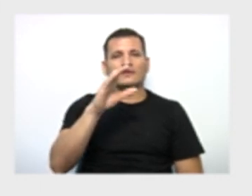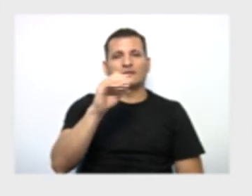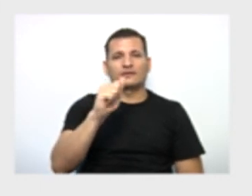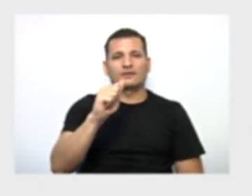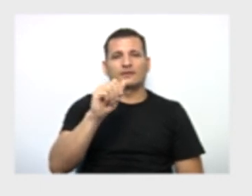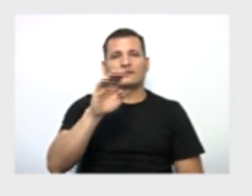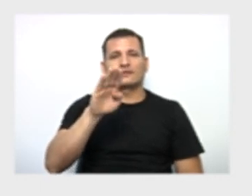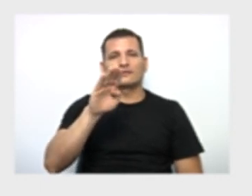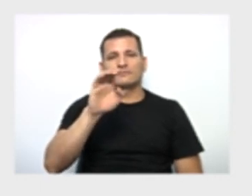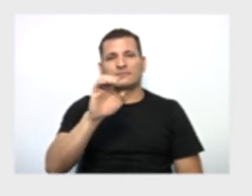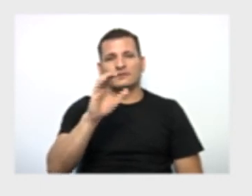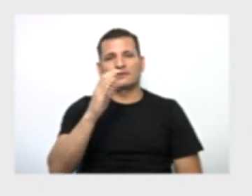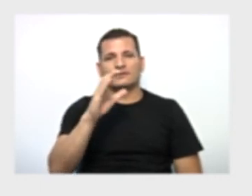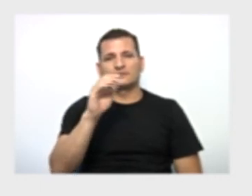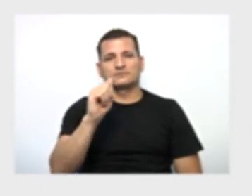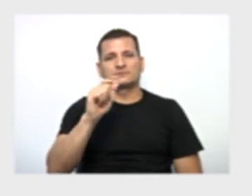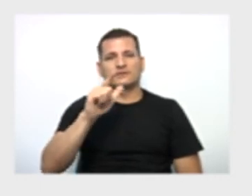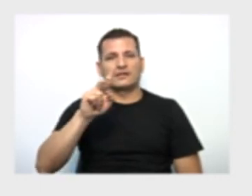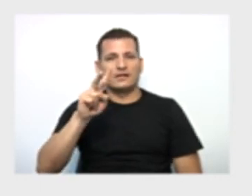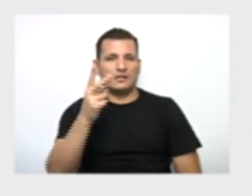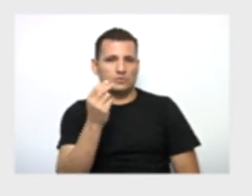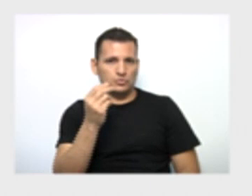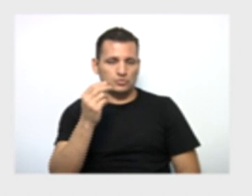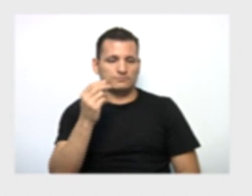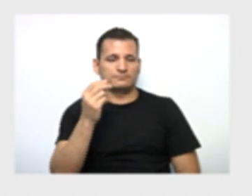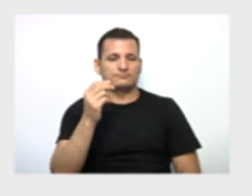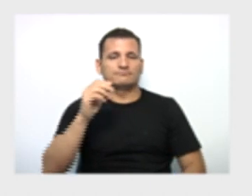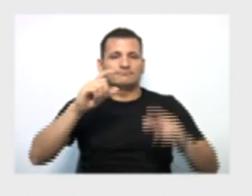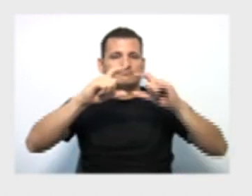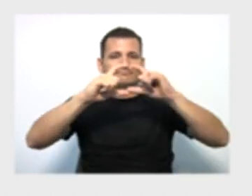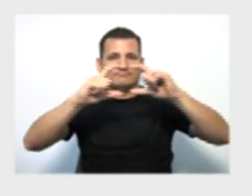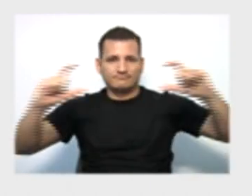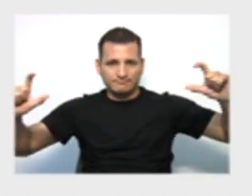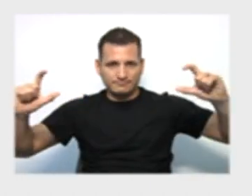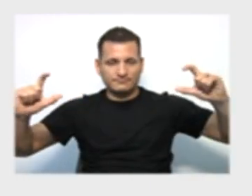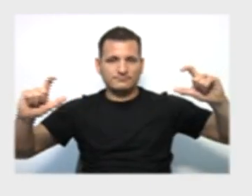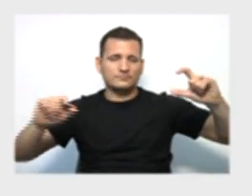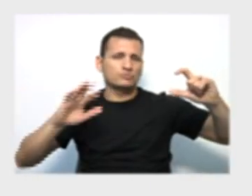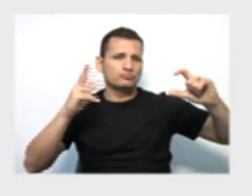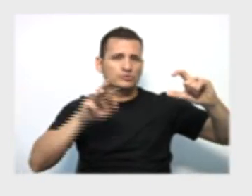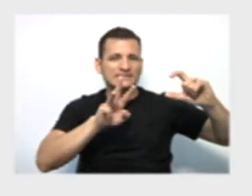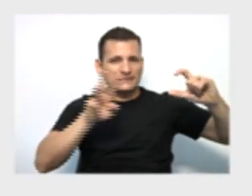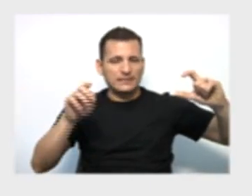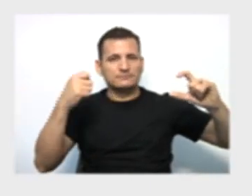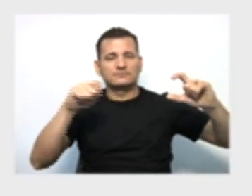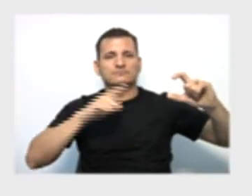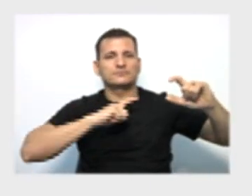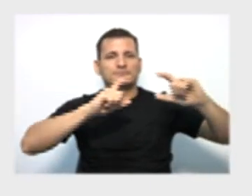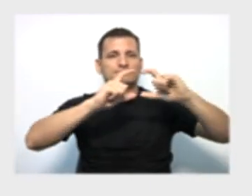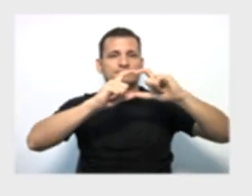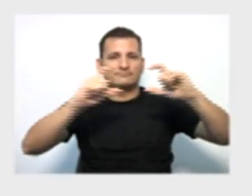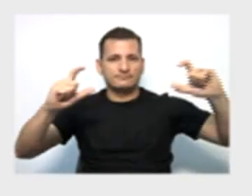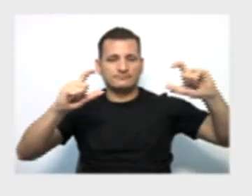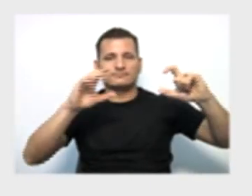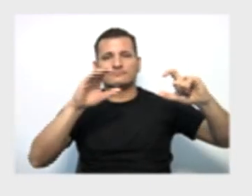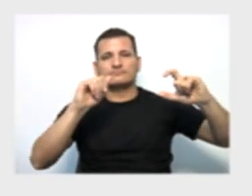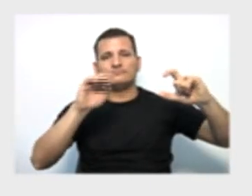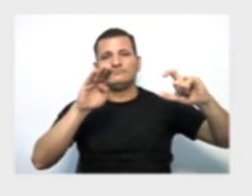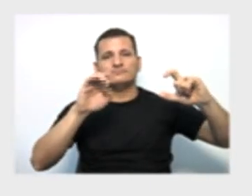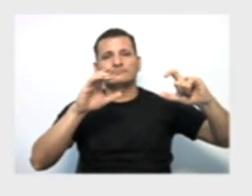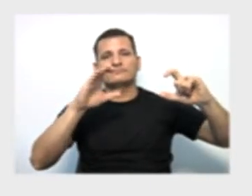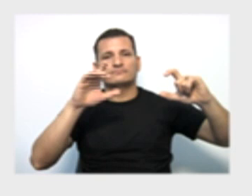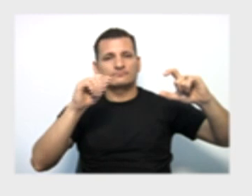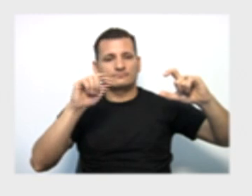Cabeçalho. Nosso cabeçalho do site. Então, todo site, toda página precisa ter um cabeçalho, que é o head, que